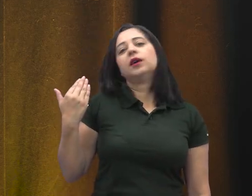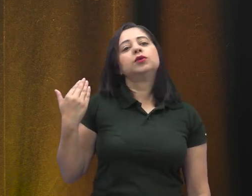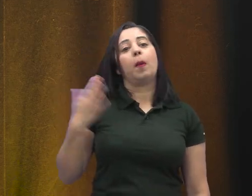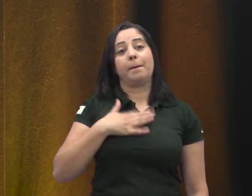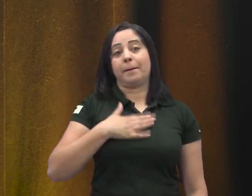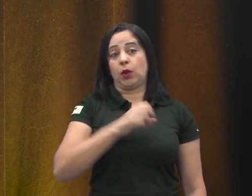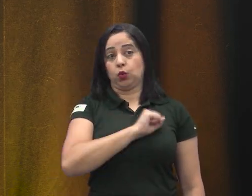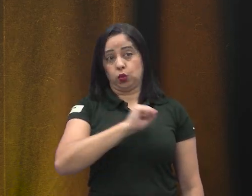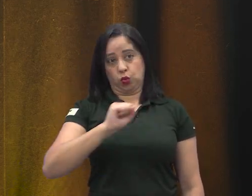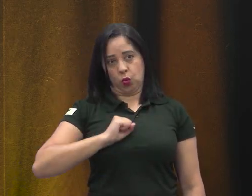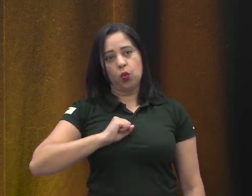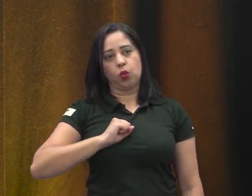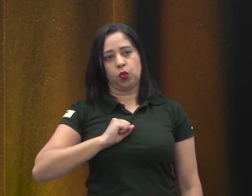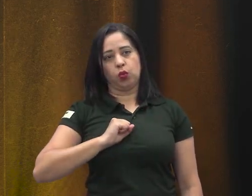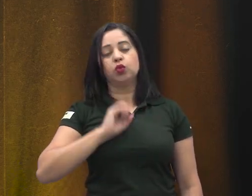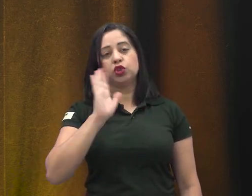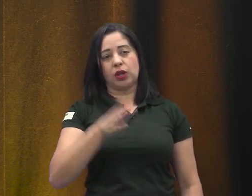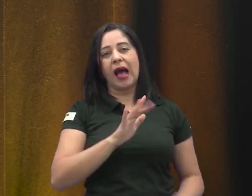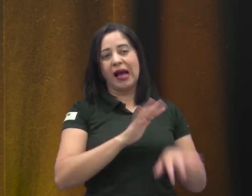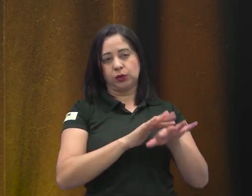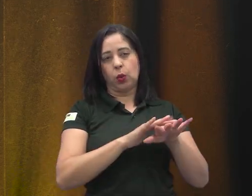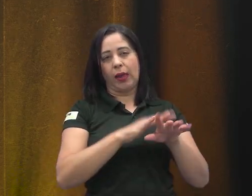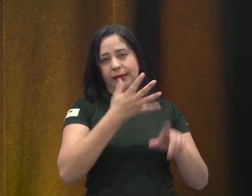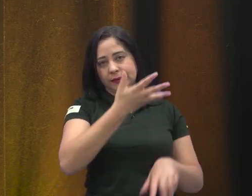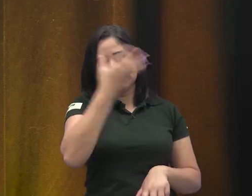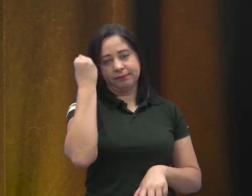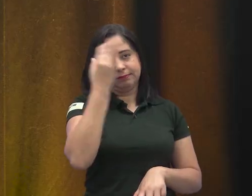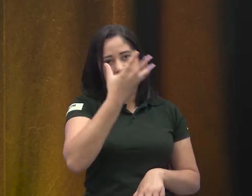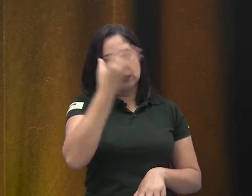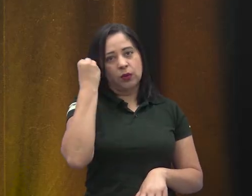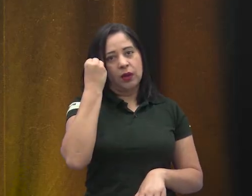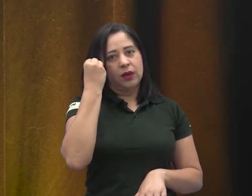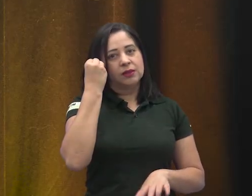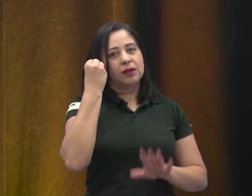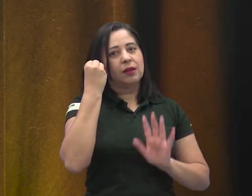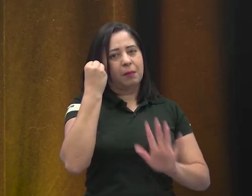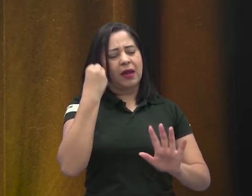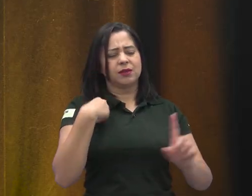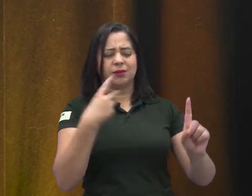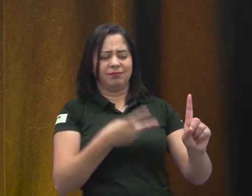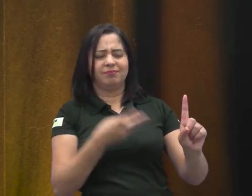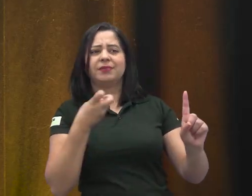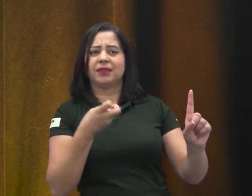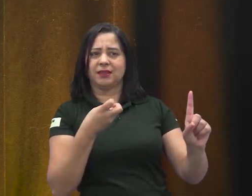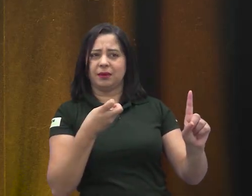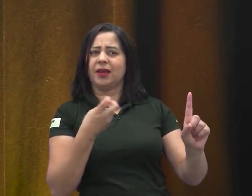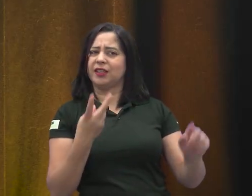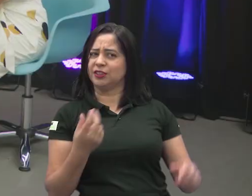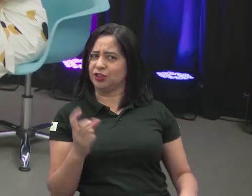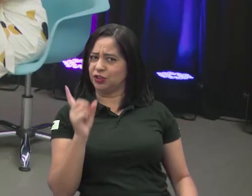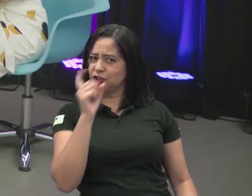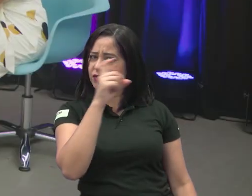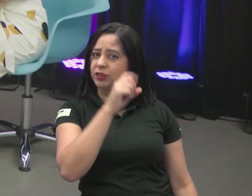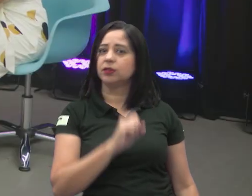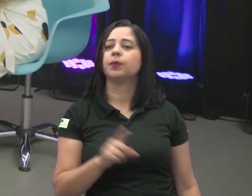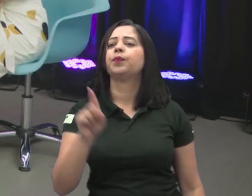sogro teve, poucas pessoas que eu convivi, mas já deu pra gente perceber, né? Sim. Marilda, conta um pouquinho